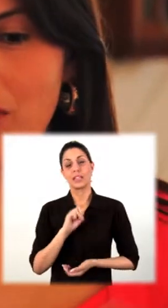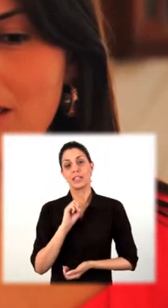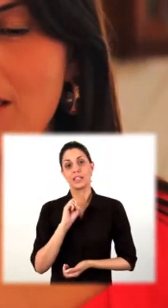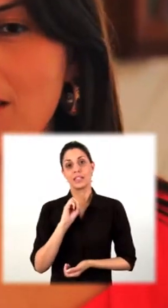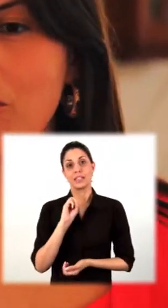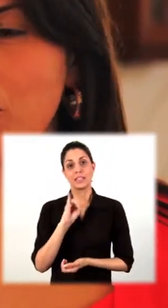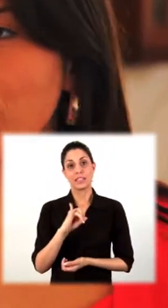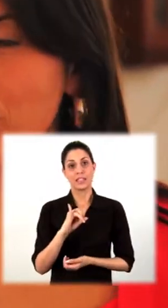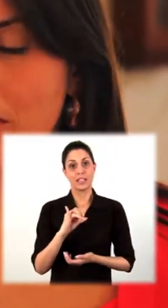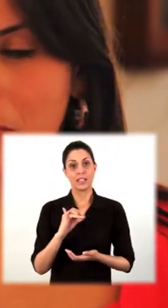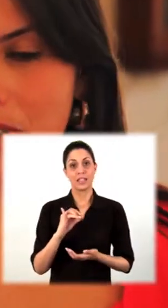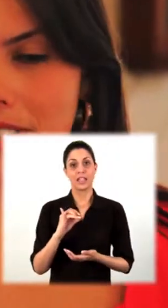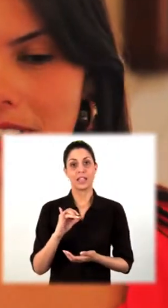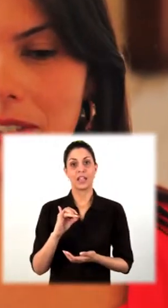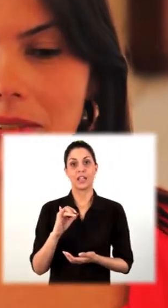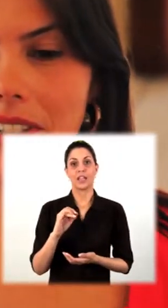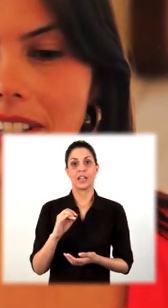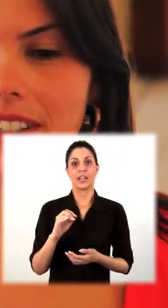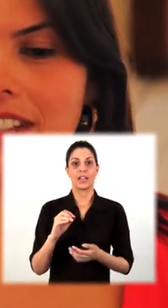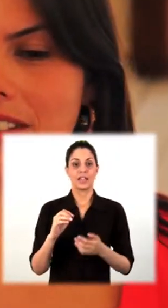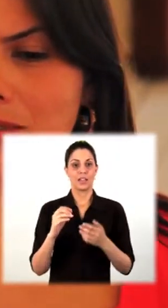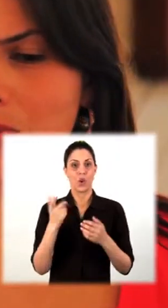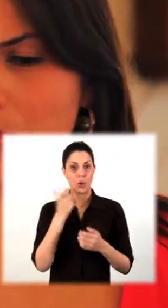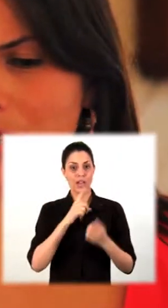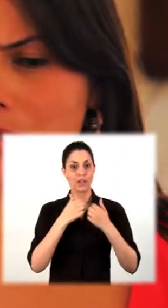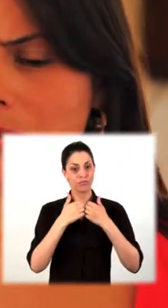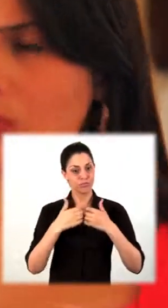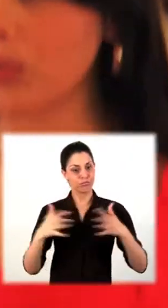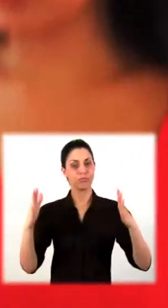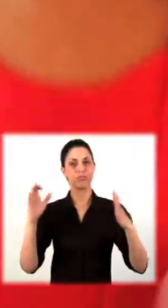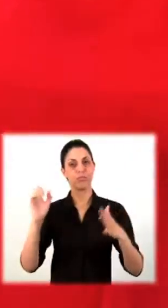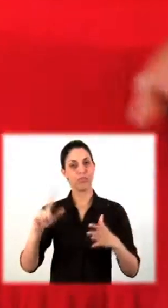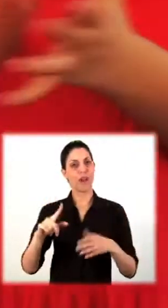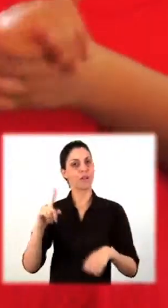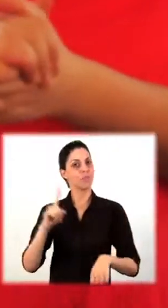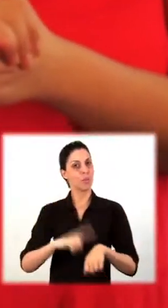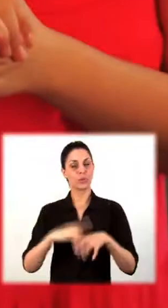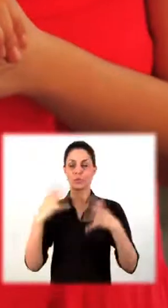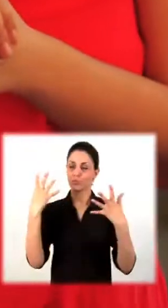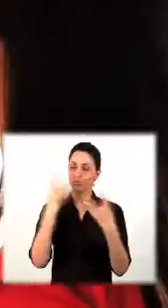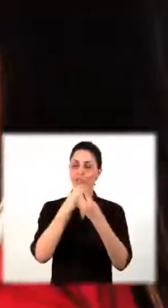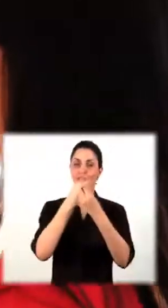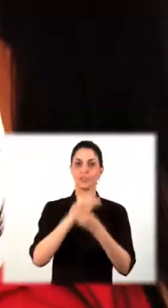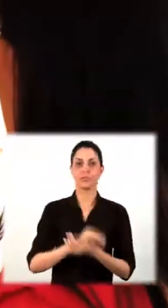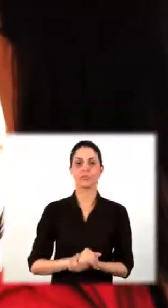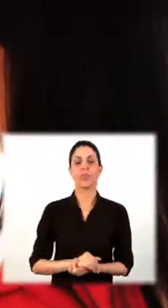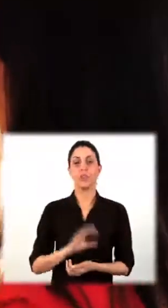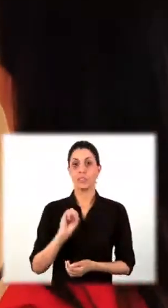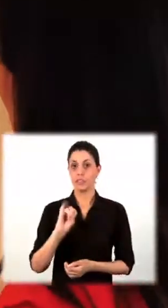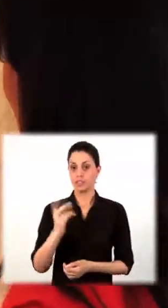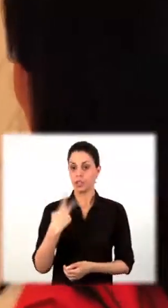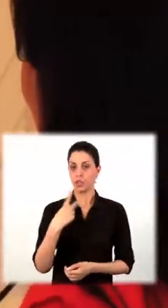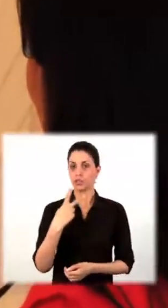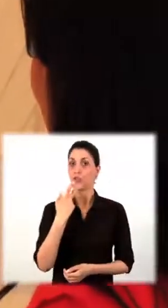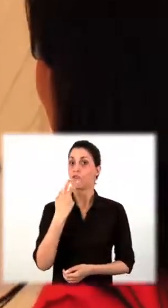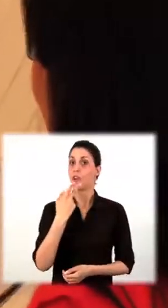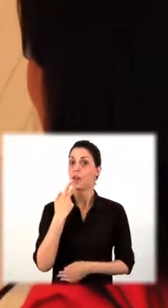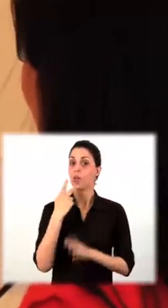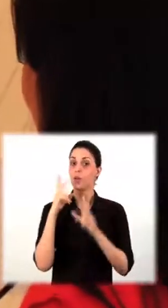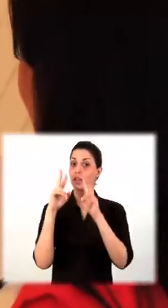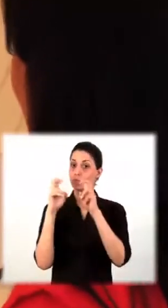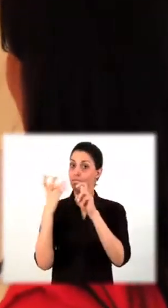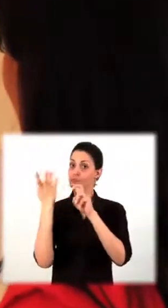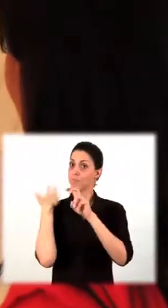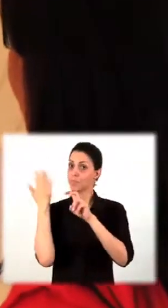se tivesse ocorrido a inauguração, teria sido um momento muito bonito. Quando a gente fala do passado, a gente pensa que o passado, ele